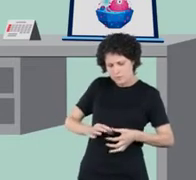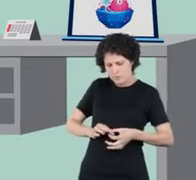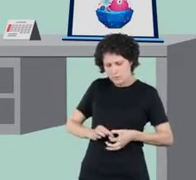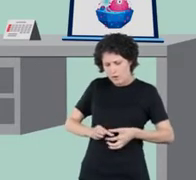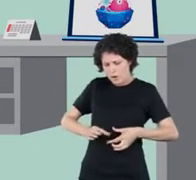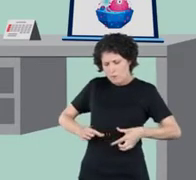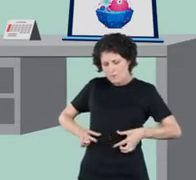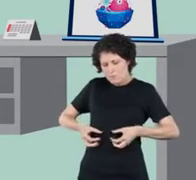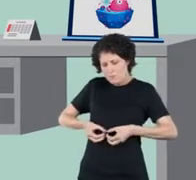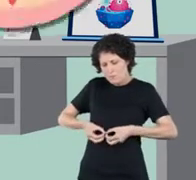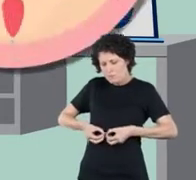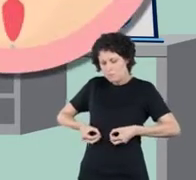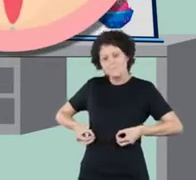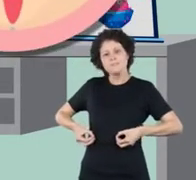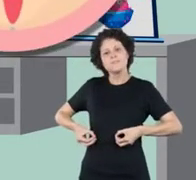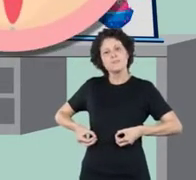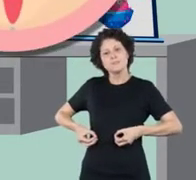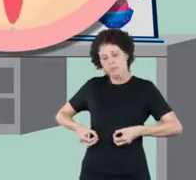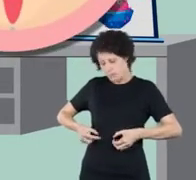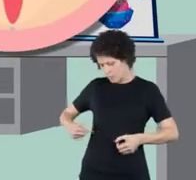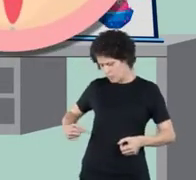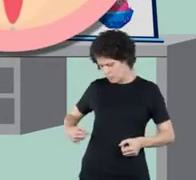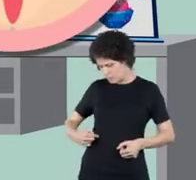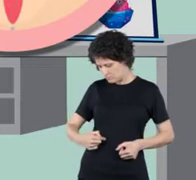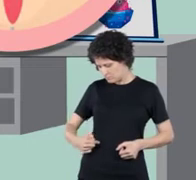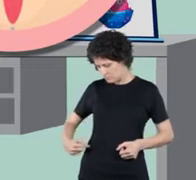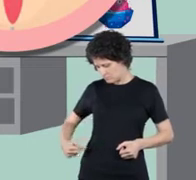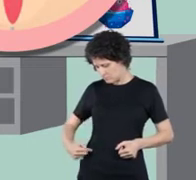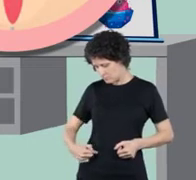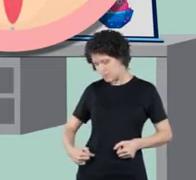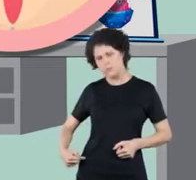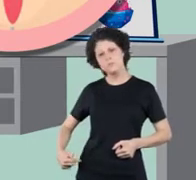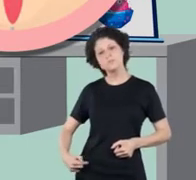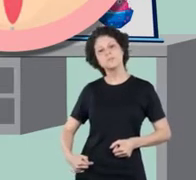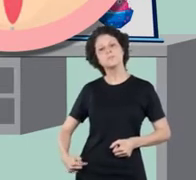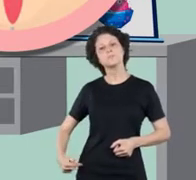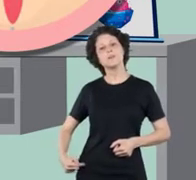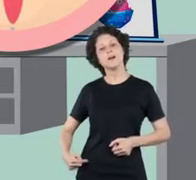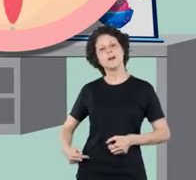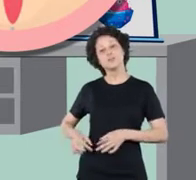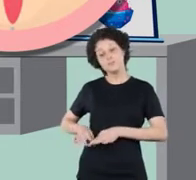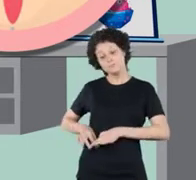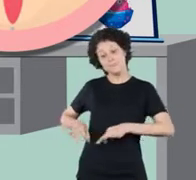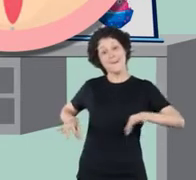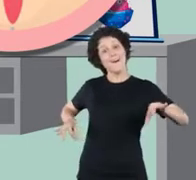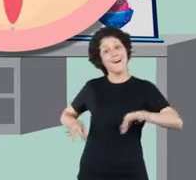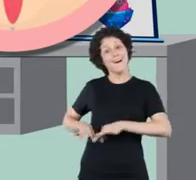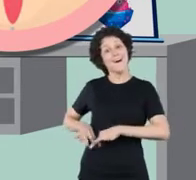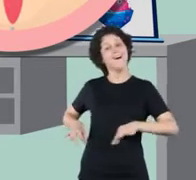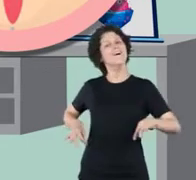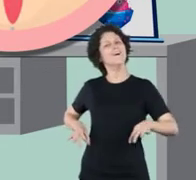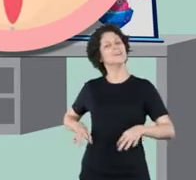do estômago, o quimo vai para o intestino delgado. Você tem a ideia de mais ou menos qual é o comprimento do intestino delgado para uma